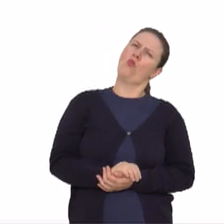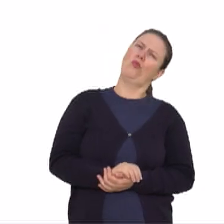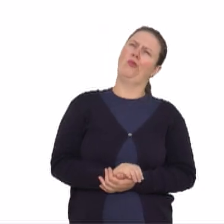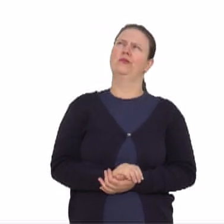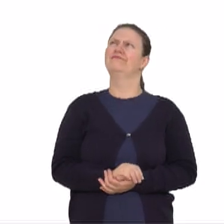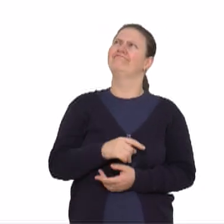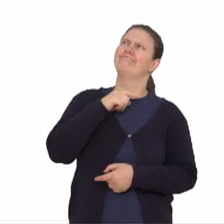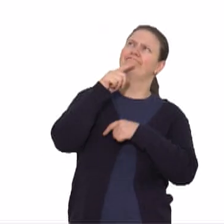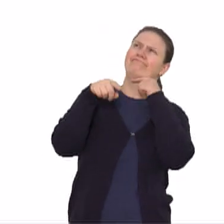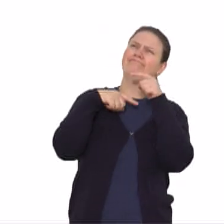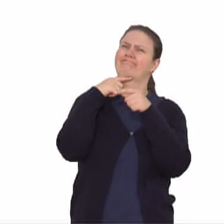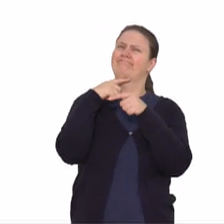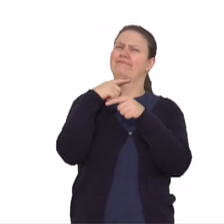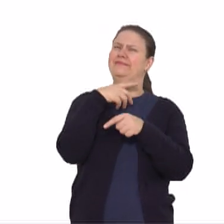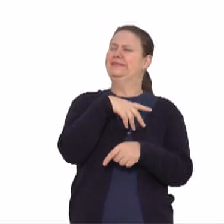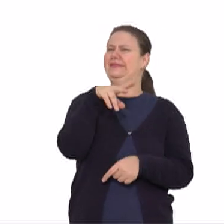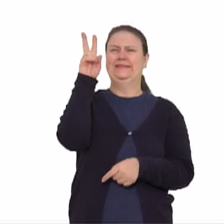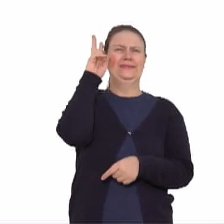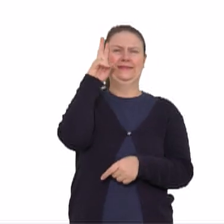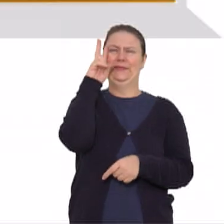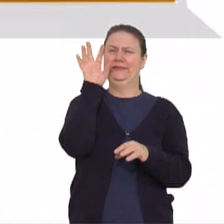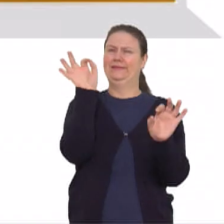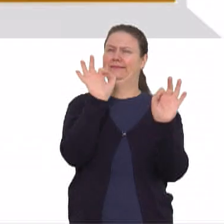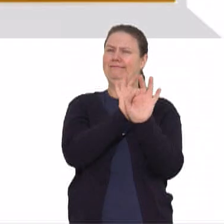ou se você não se lembra,